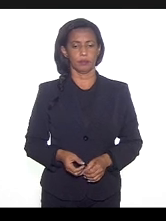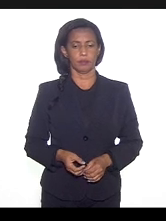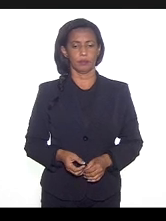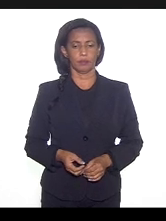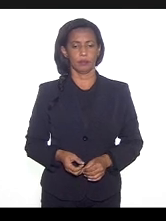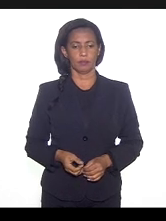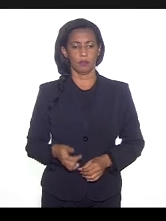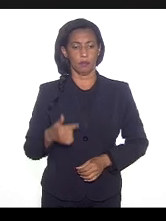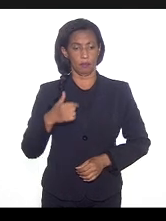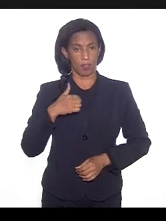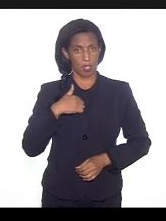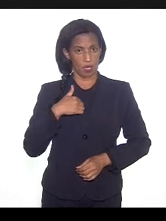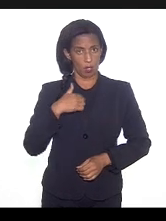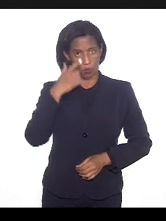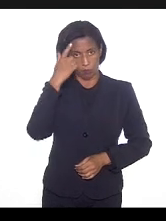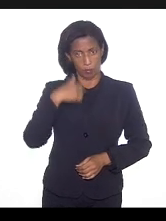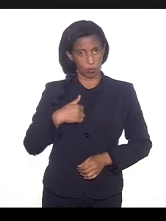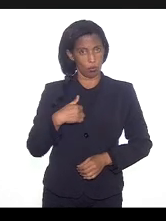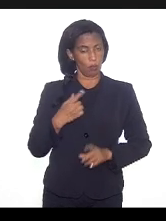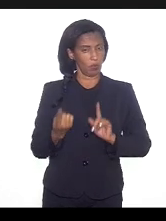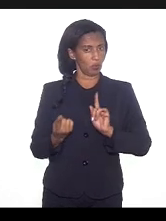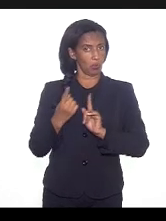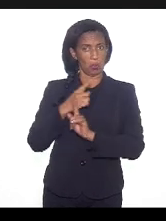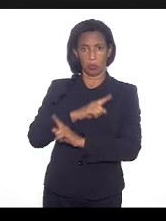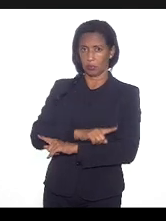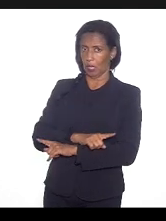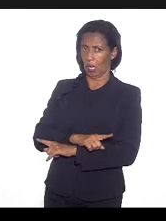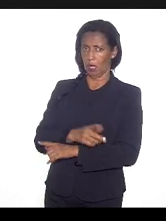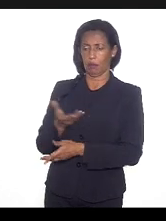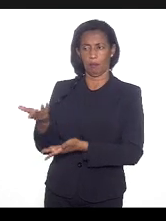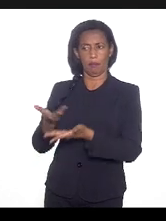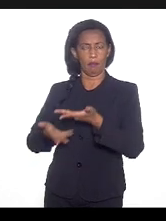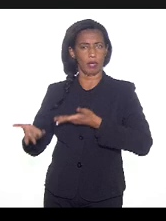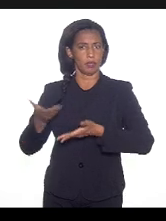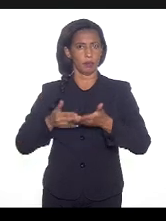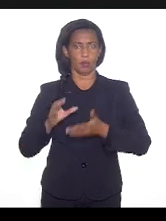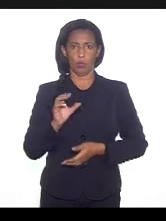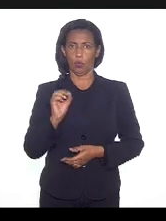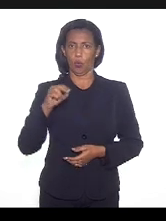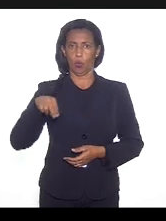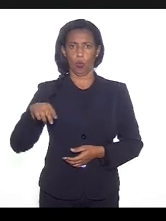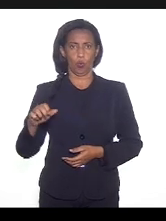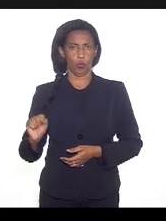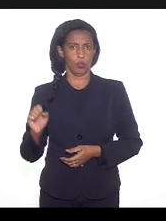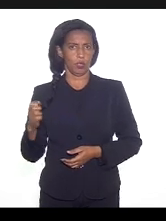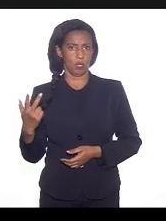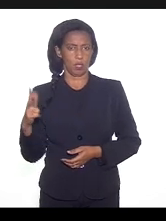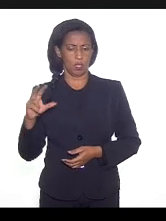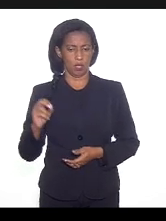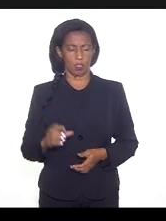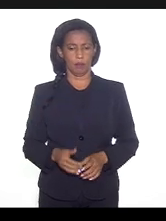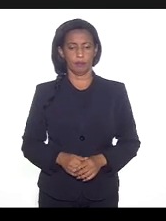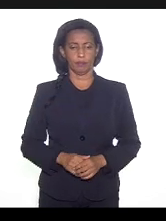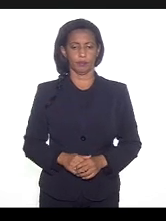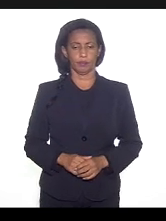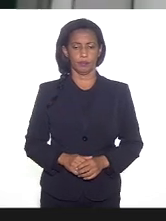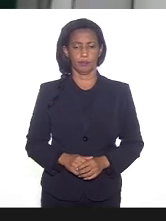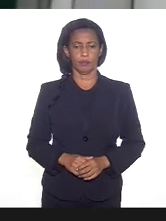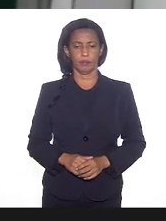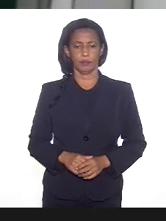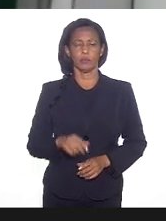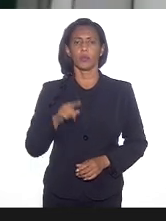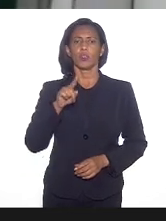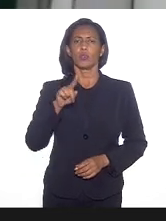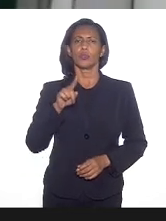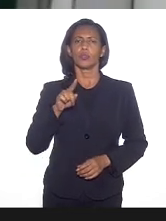Eu, pessoalmente, sou contrário a qualquer tipo de jeton e participação nesses conselhos. Deputado Flávio Serafini, só para